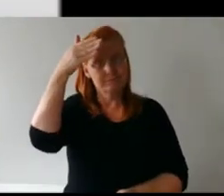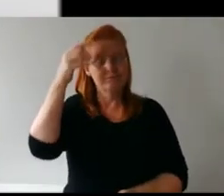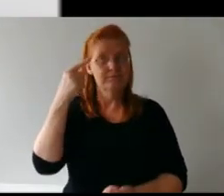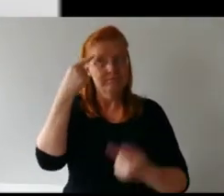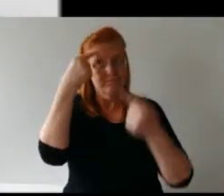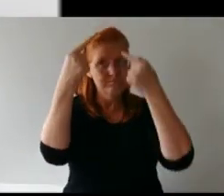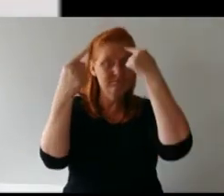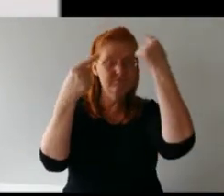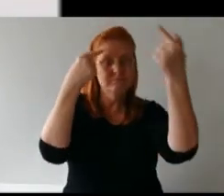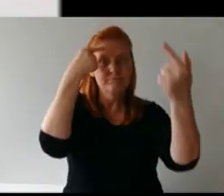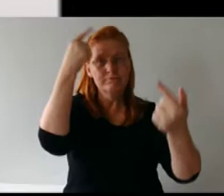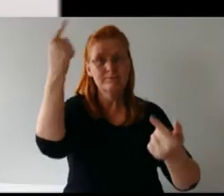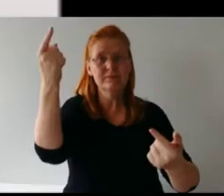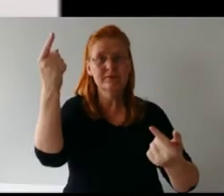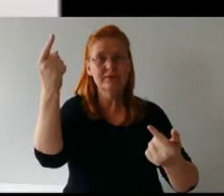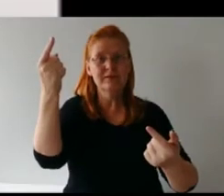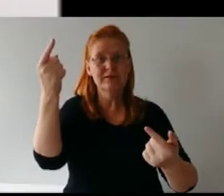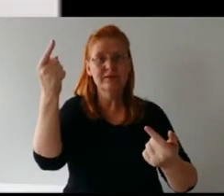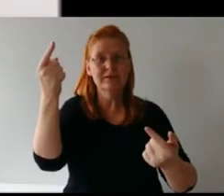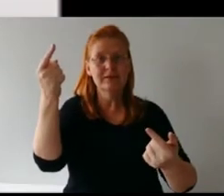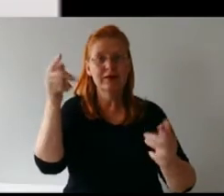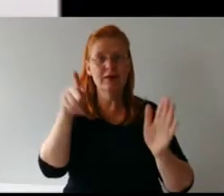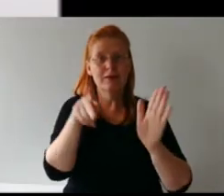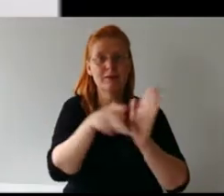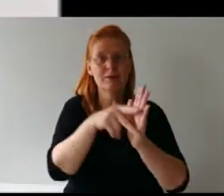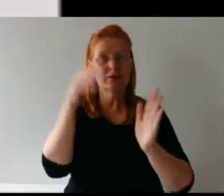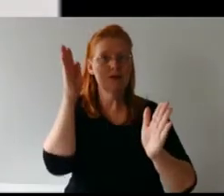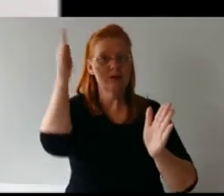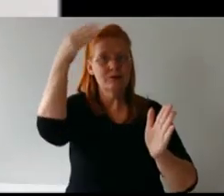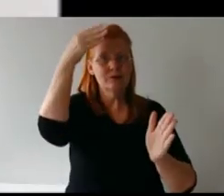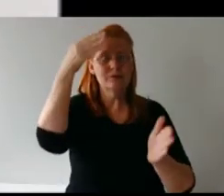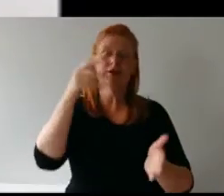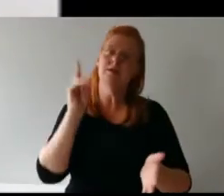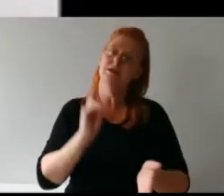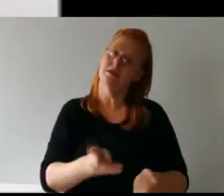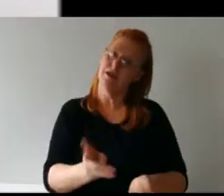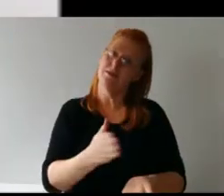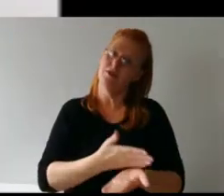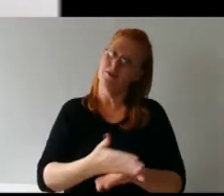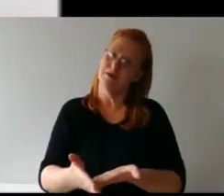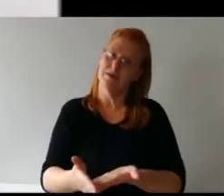Para Deleuze, a ideia de pensar é sempre recomeçar,